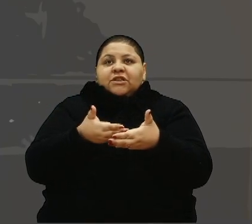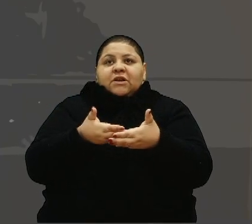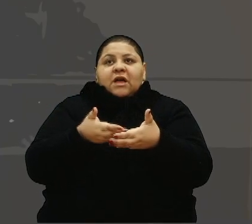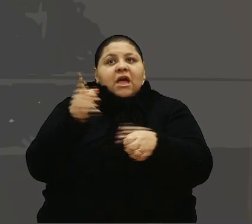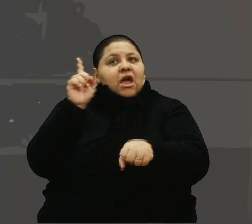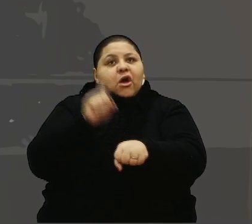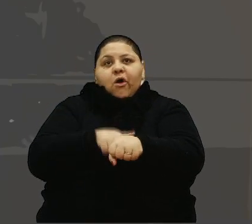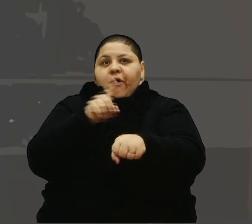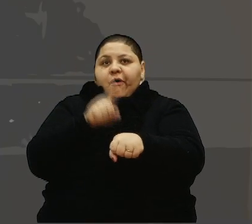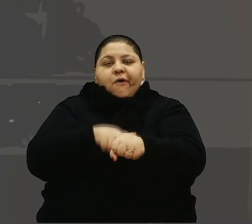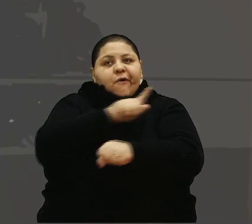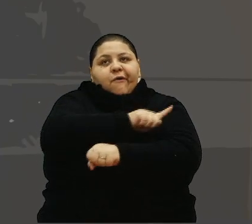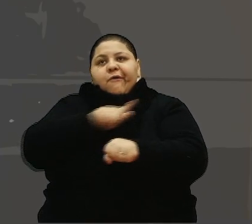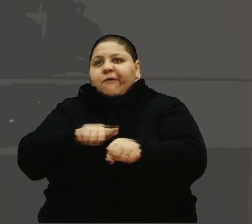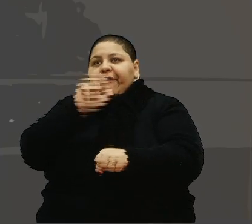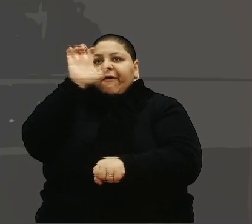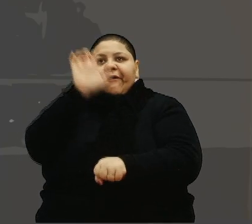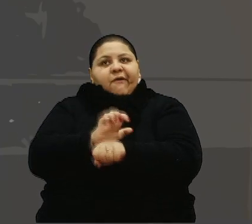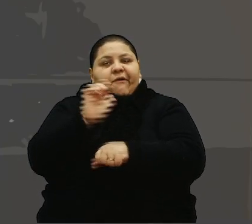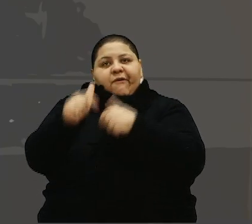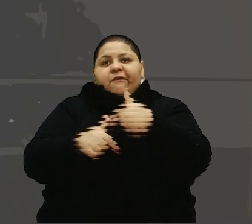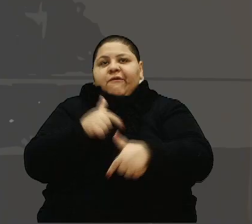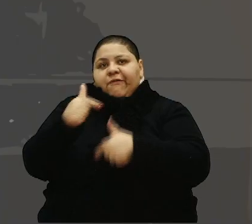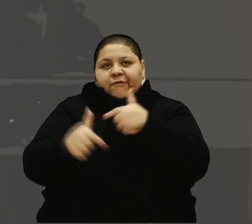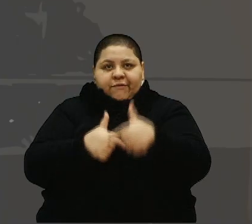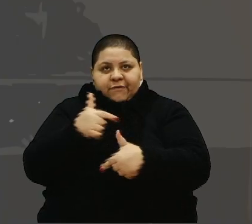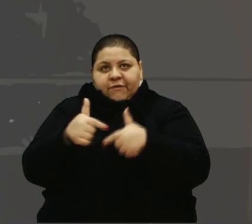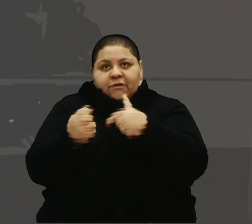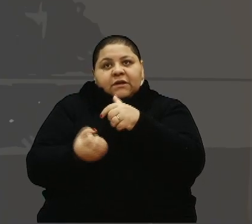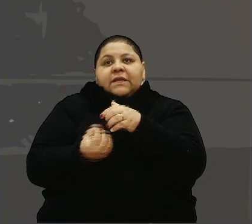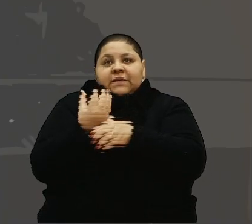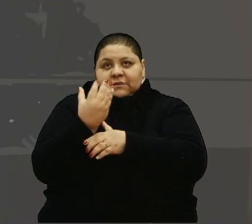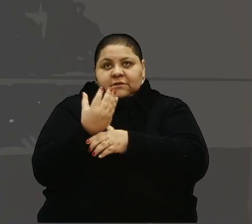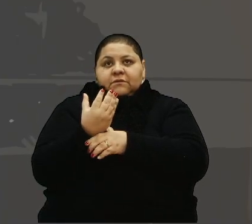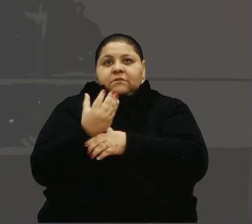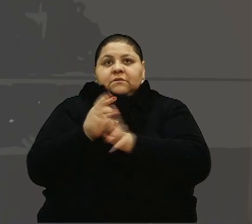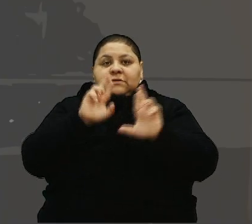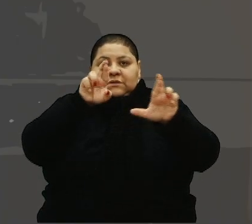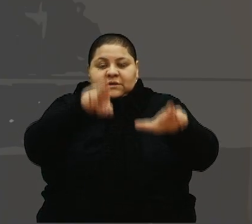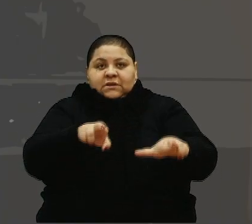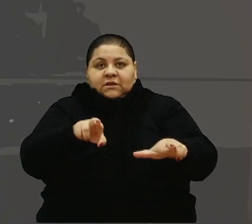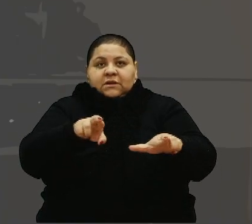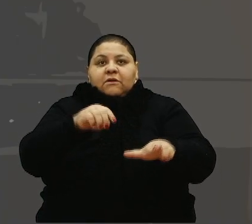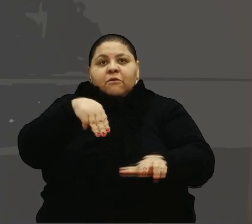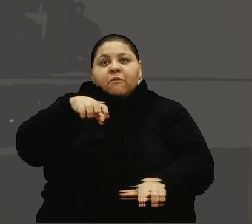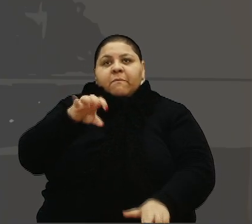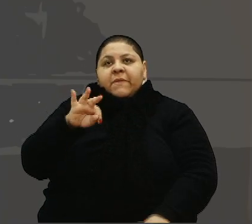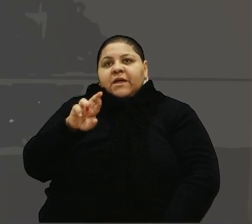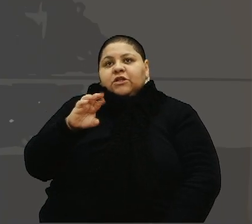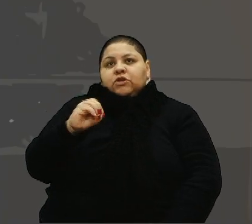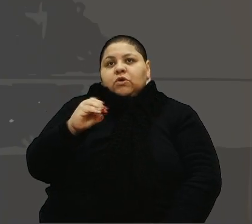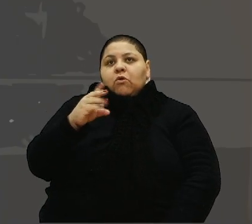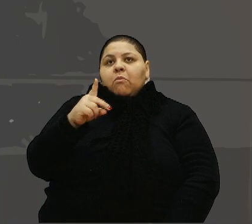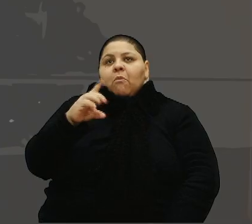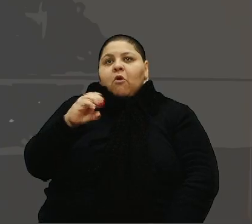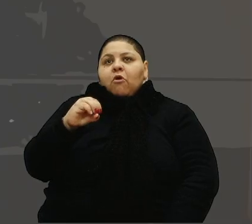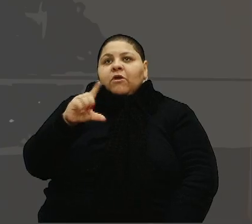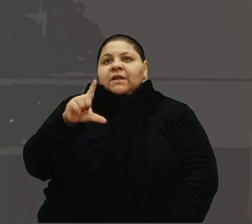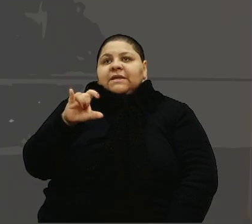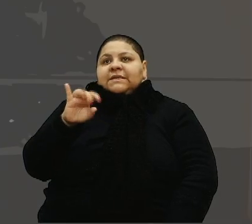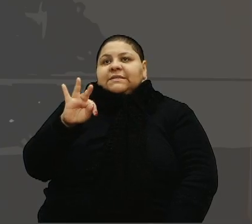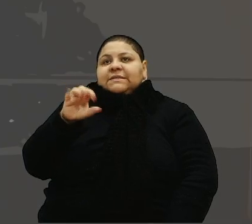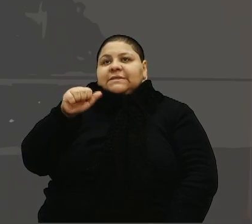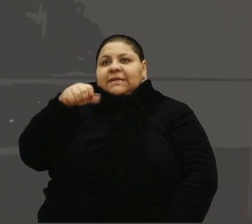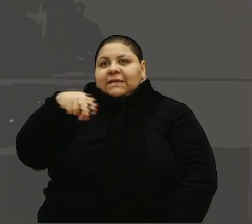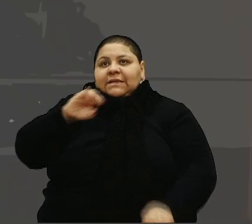hora de o governo do Estado trabalhar essa questão da implantação da região metropolitana da Serra, e especialmente porque nós